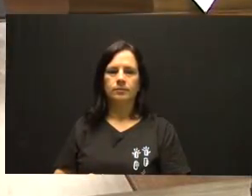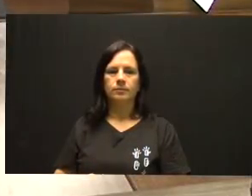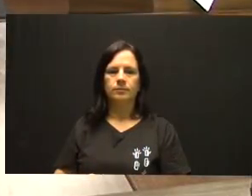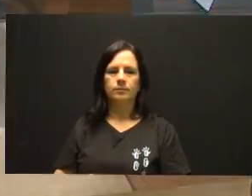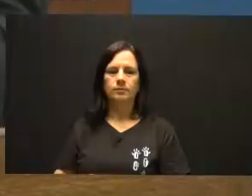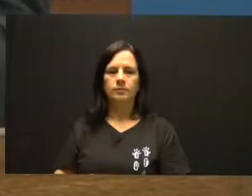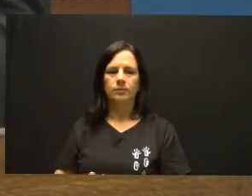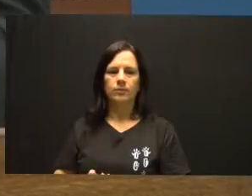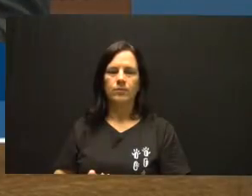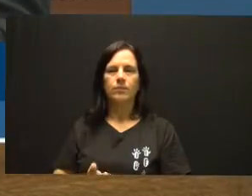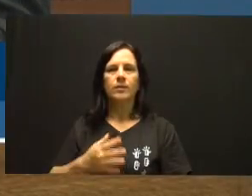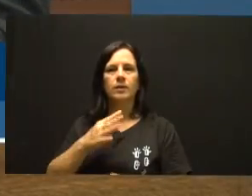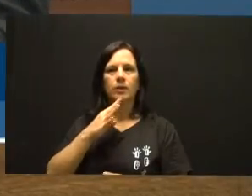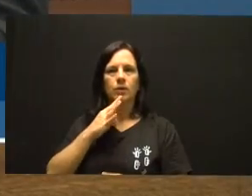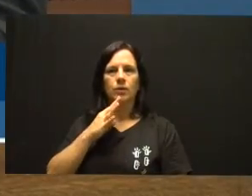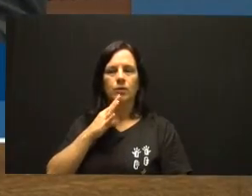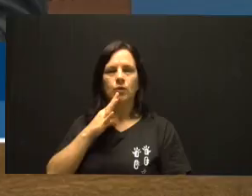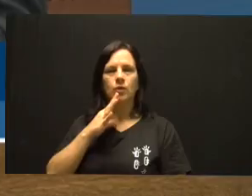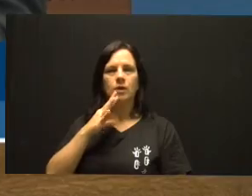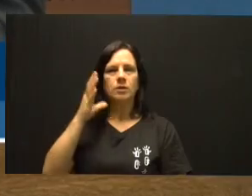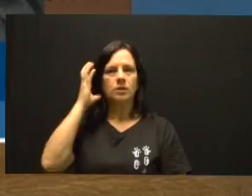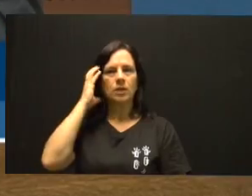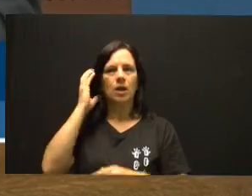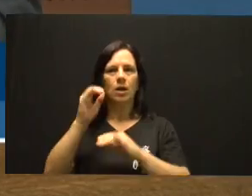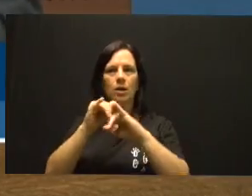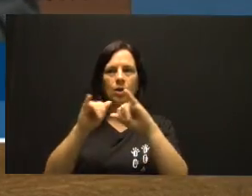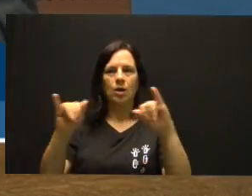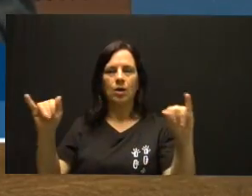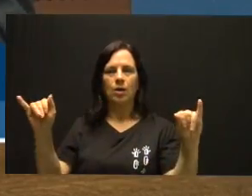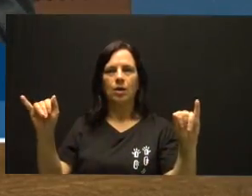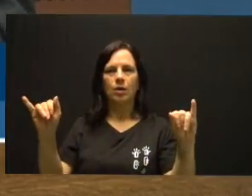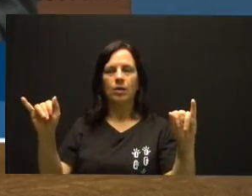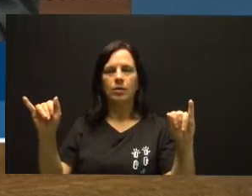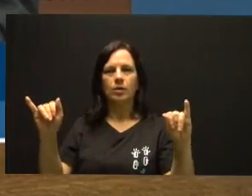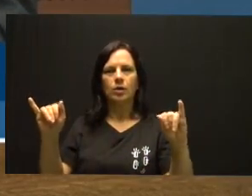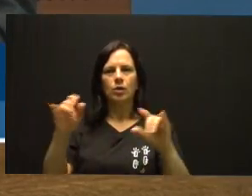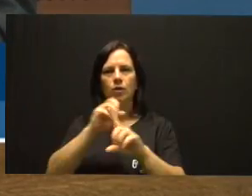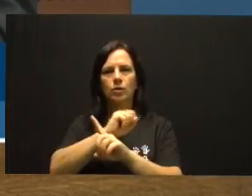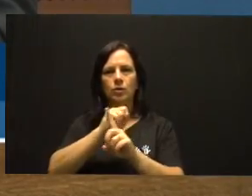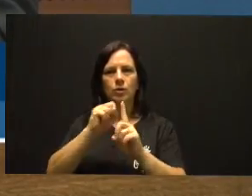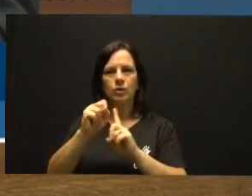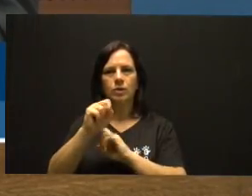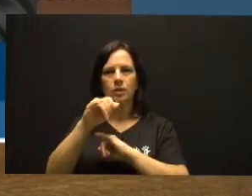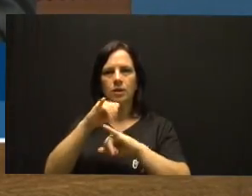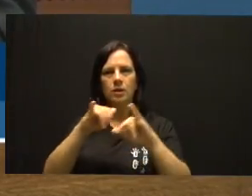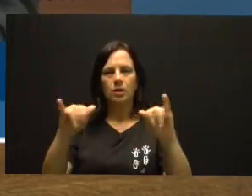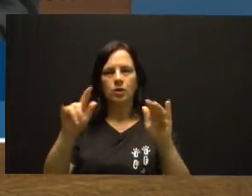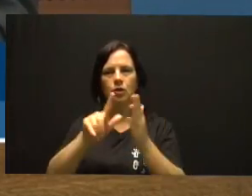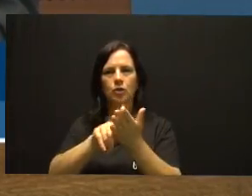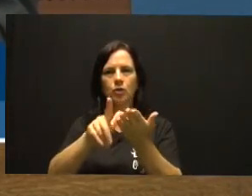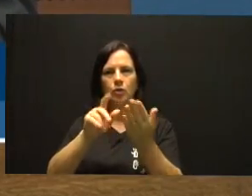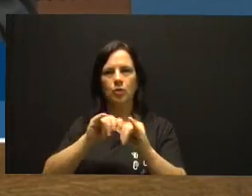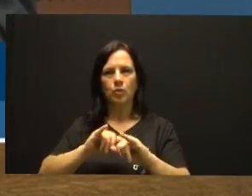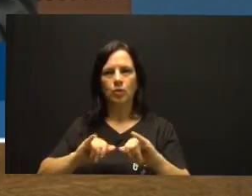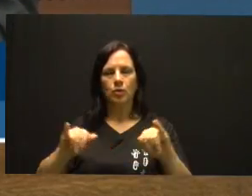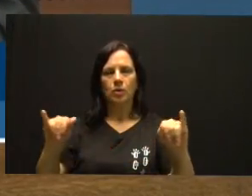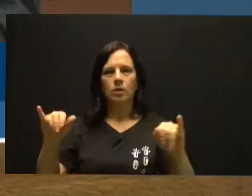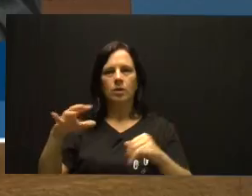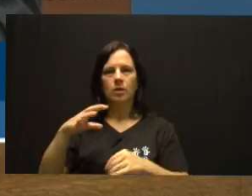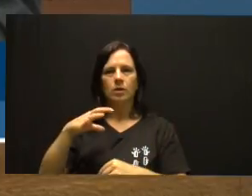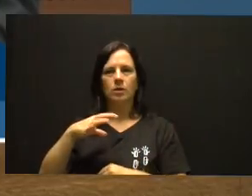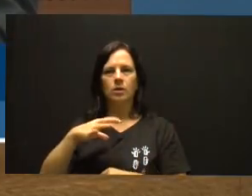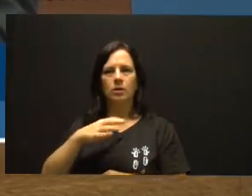Requeiro, por fim, que o deliberado seja dado ciências às rádios comunitárias e a toda a sociedade de melhoramento e aos jornais que circulam a Baixada